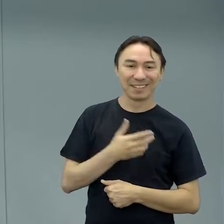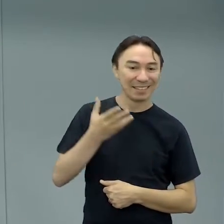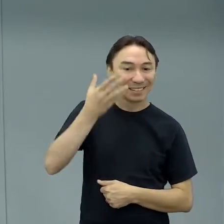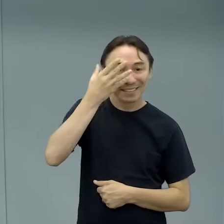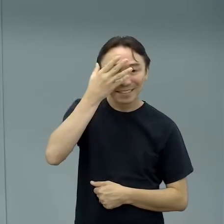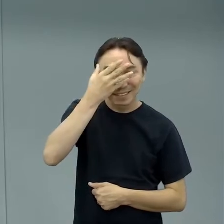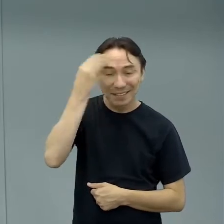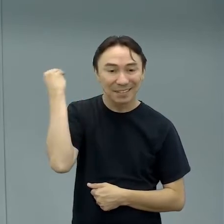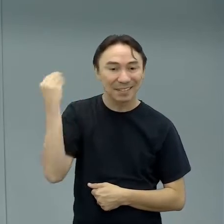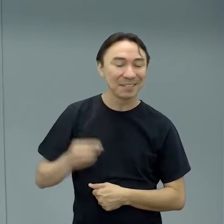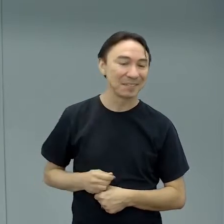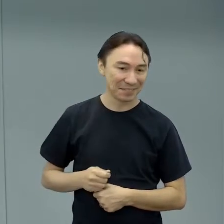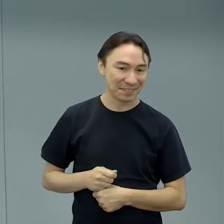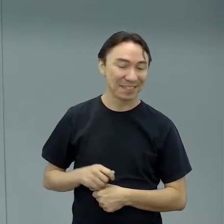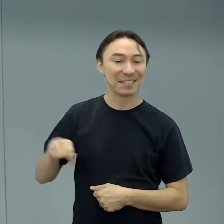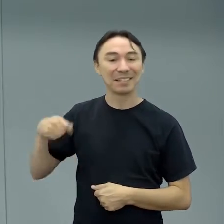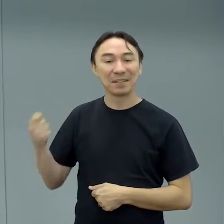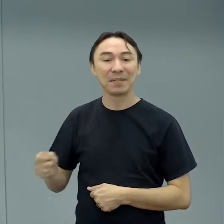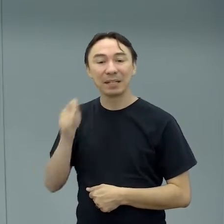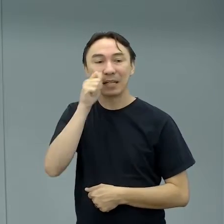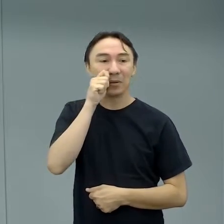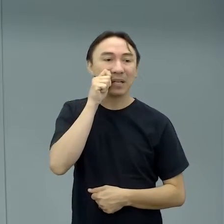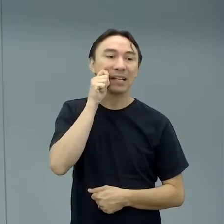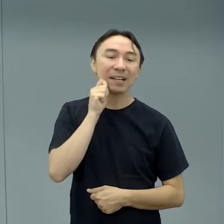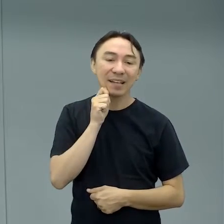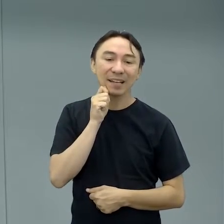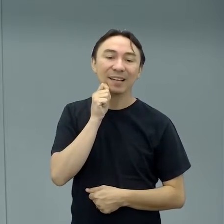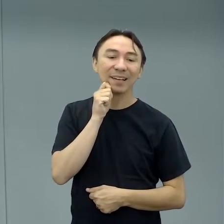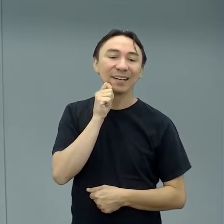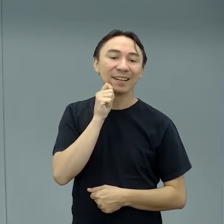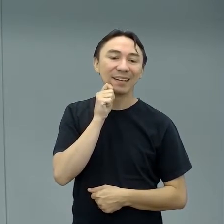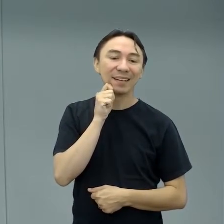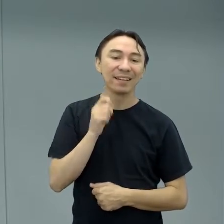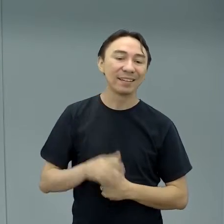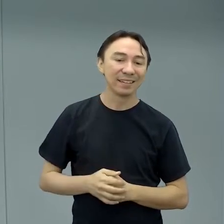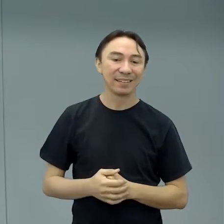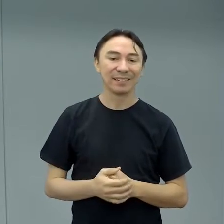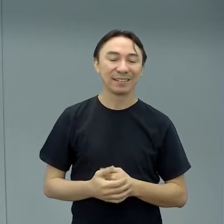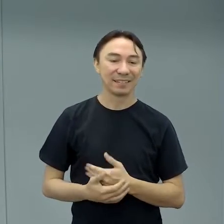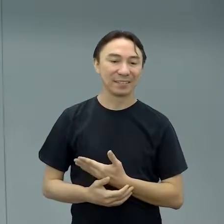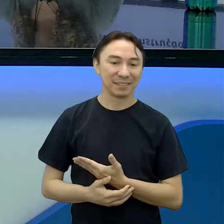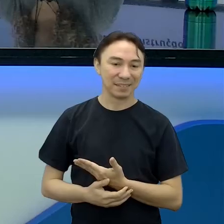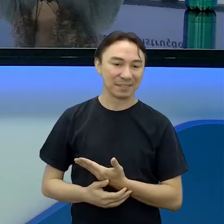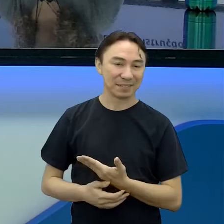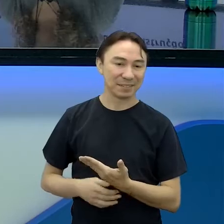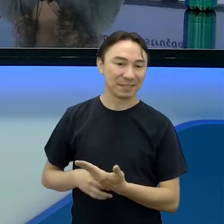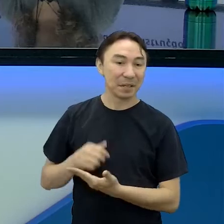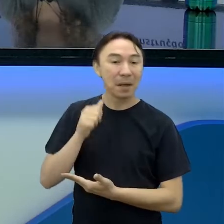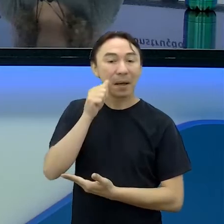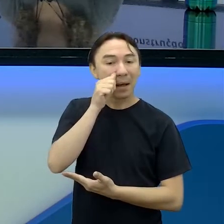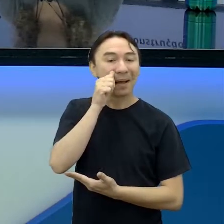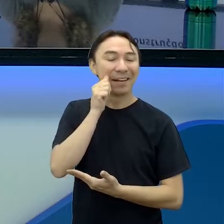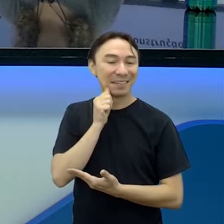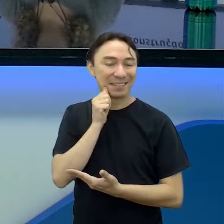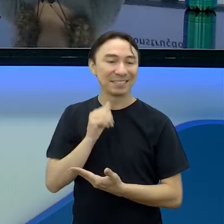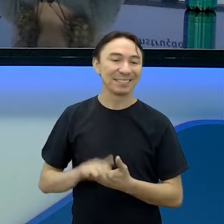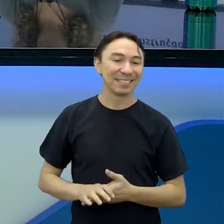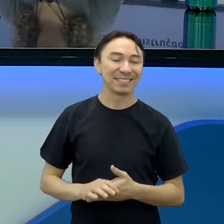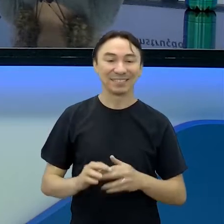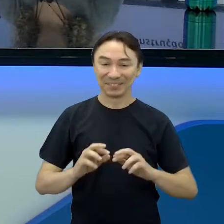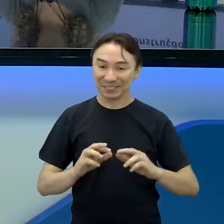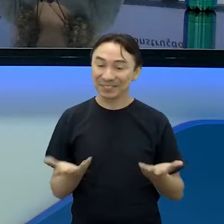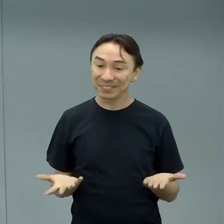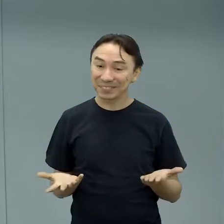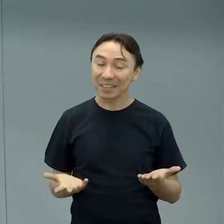sinal, já falei, marquinha, Luana, da maturidade, entendeu? Marquinha da maturidade. É isso, vamos lá.